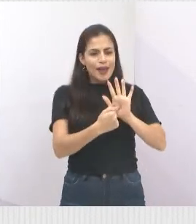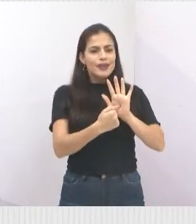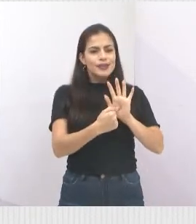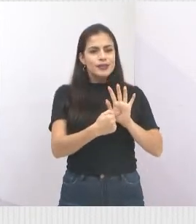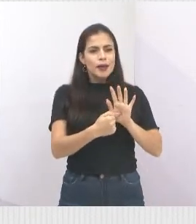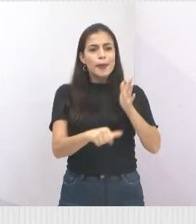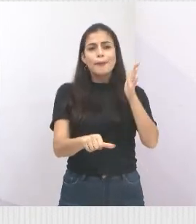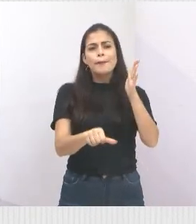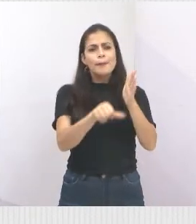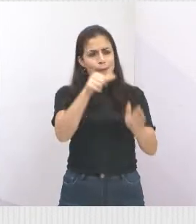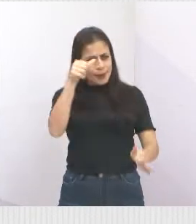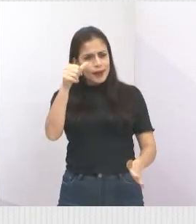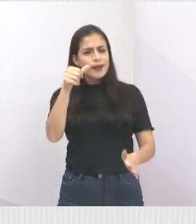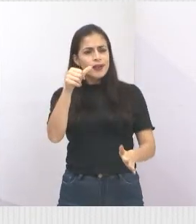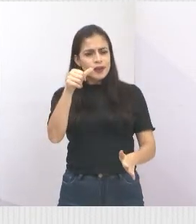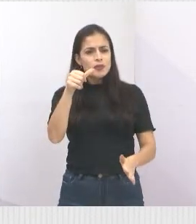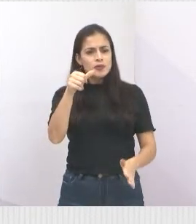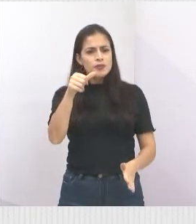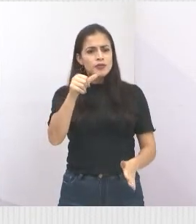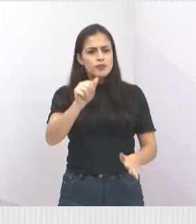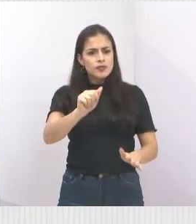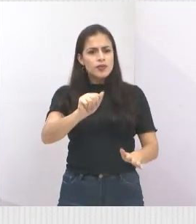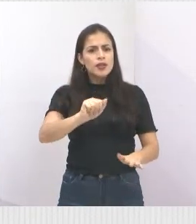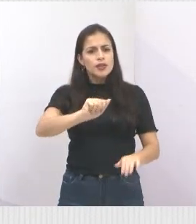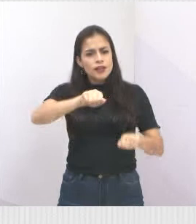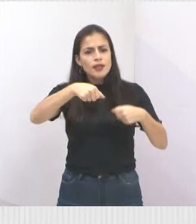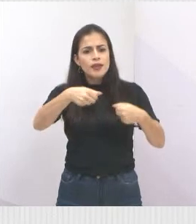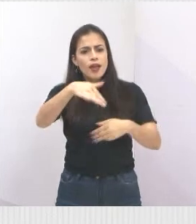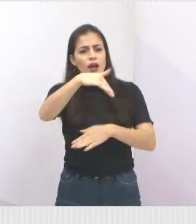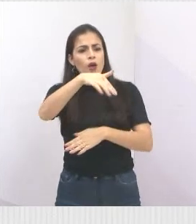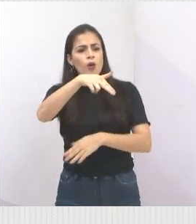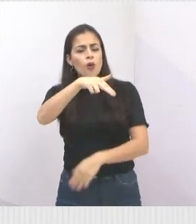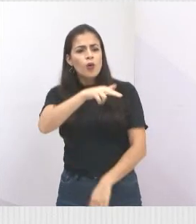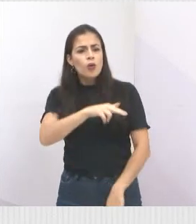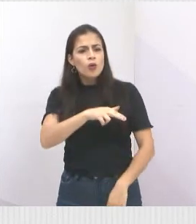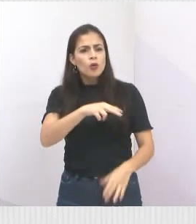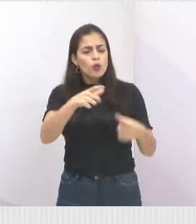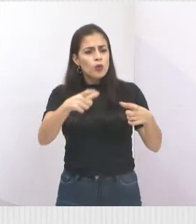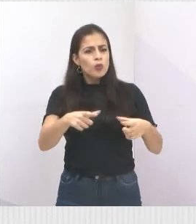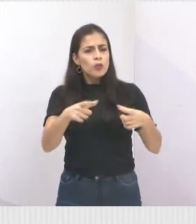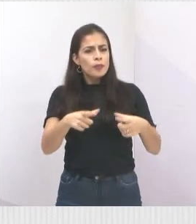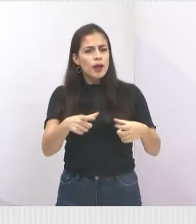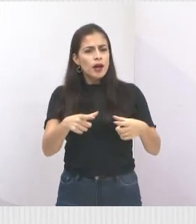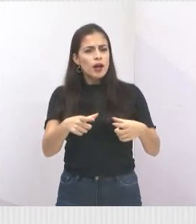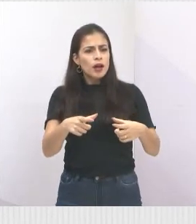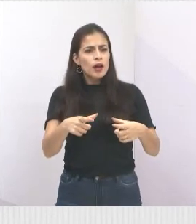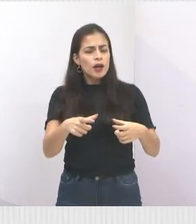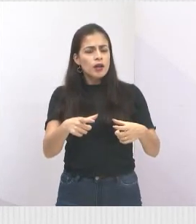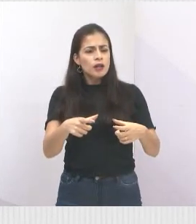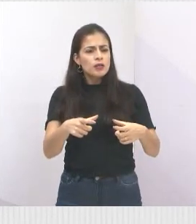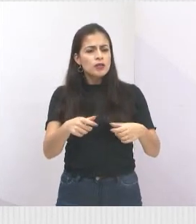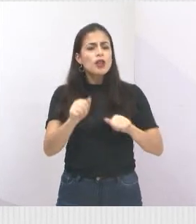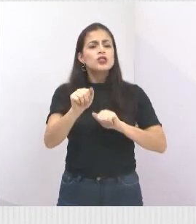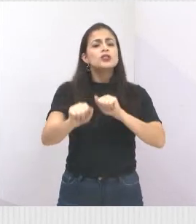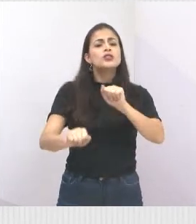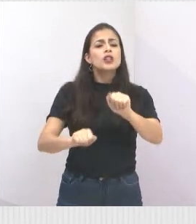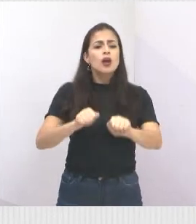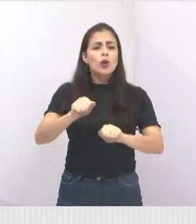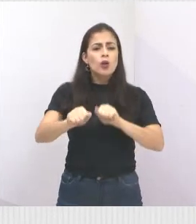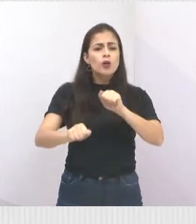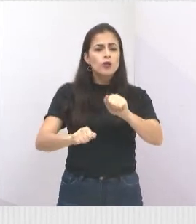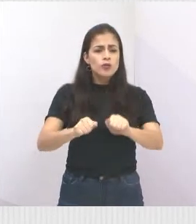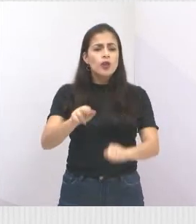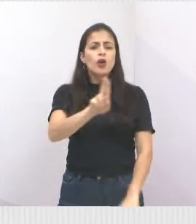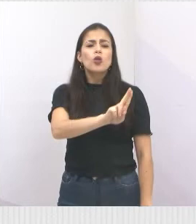primeira vez que nós vamos conseguir denominar um espaço de dentro uma ciclovia